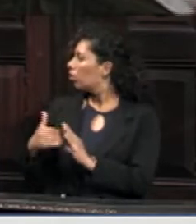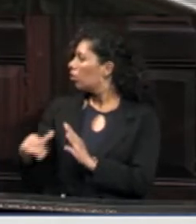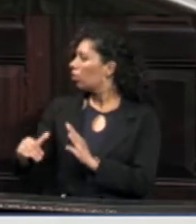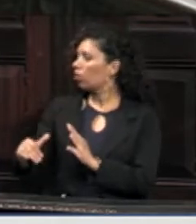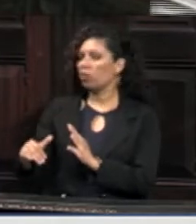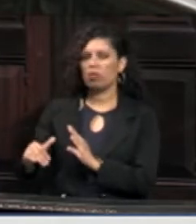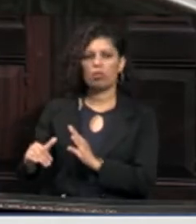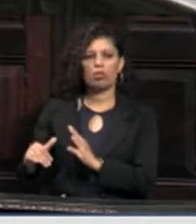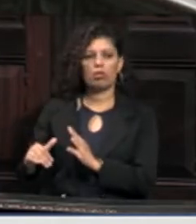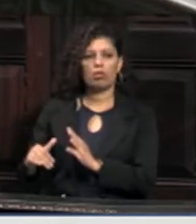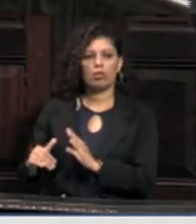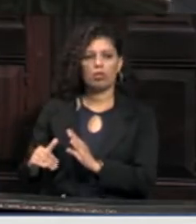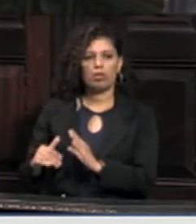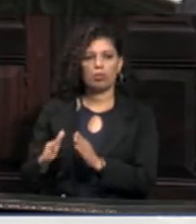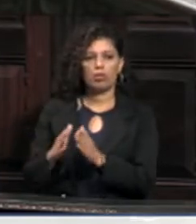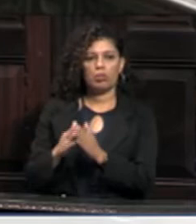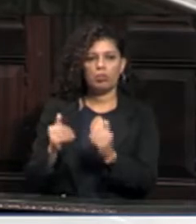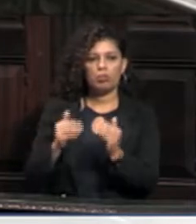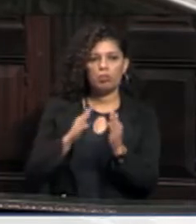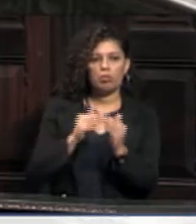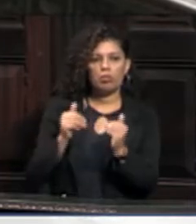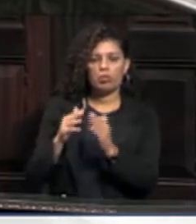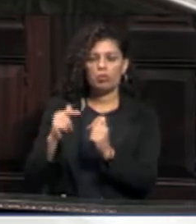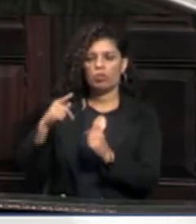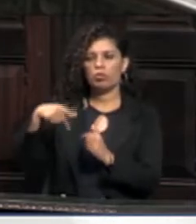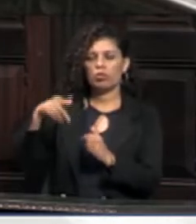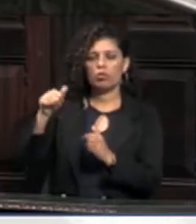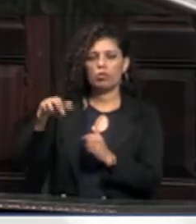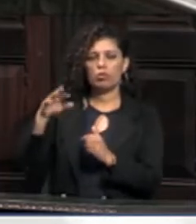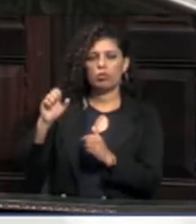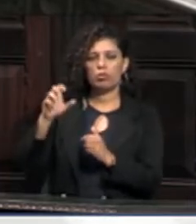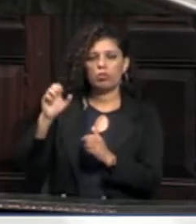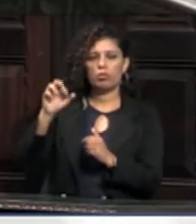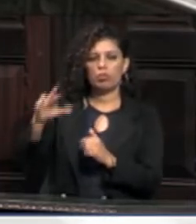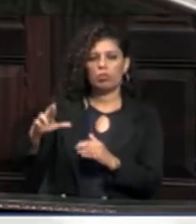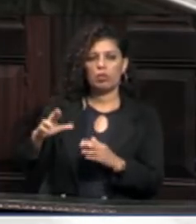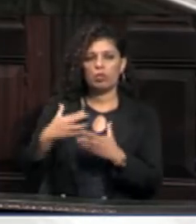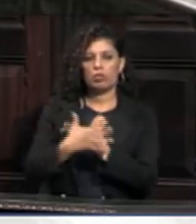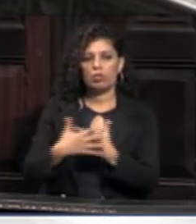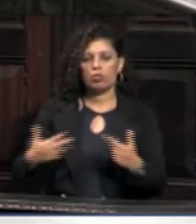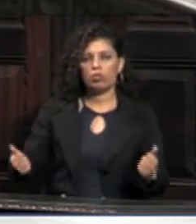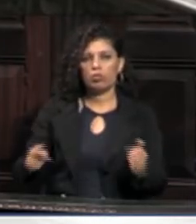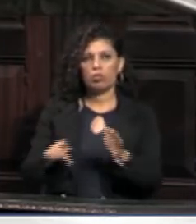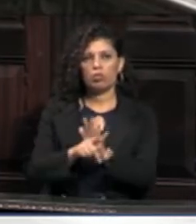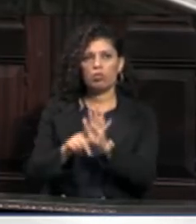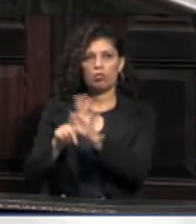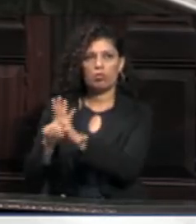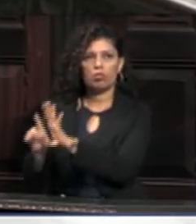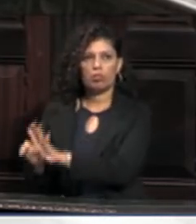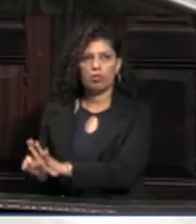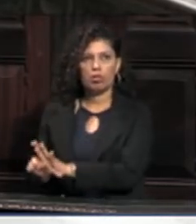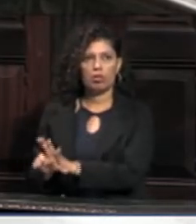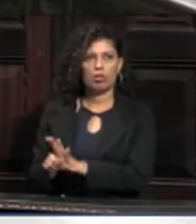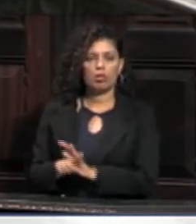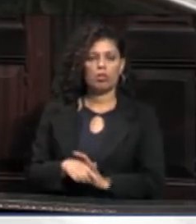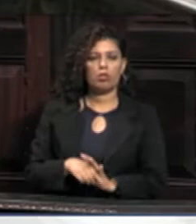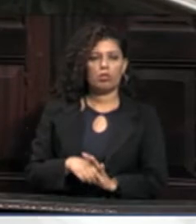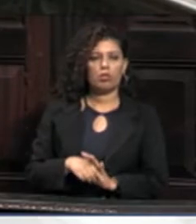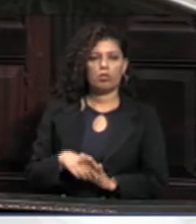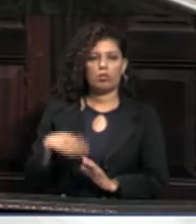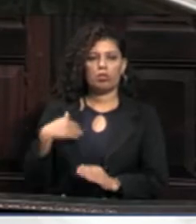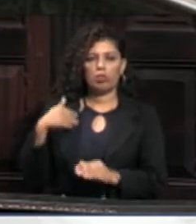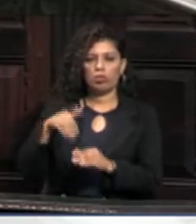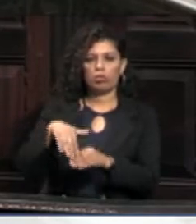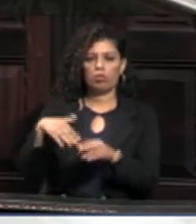cópia, pedindo um parecer também do CRM sobre as implicações do projeto. Então, no mérito, eu vou